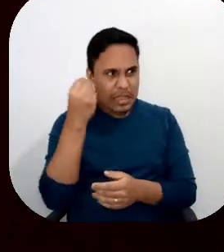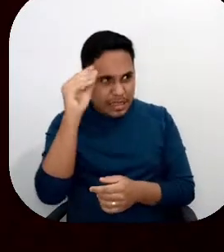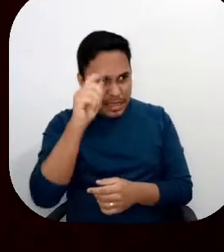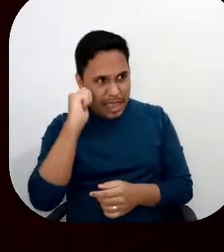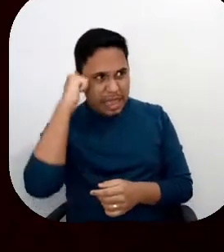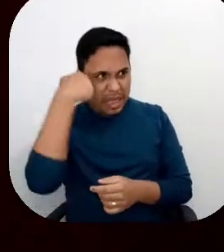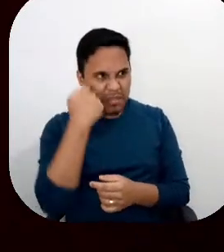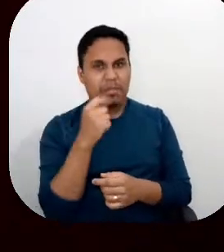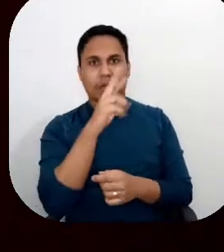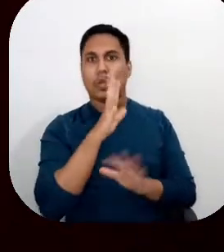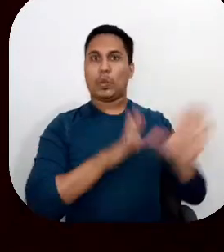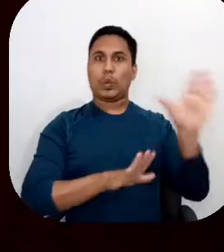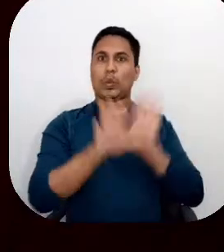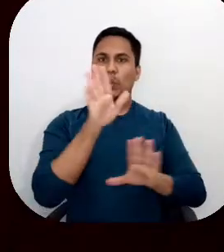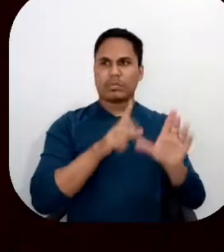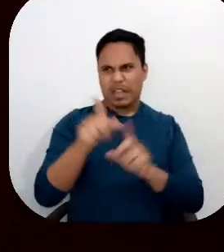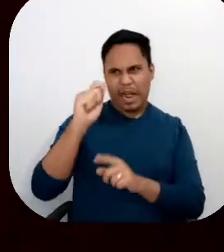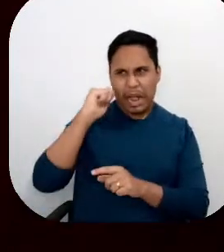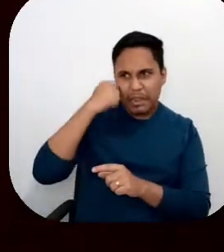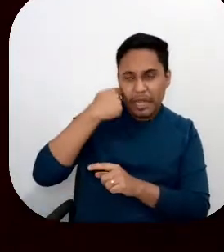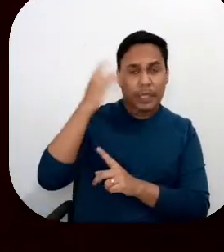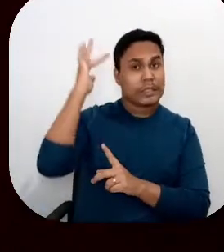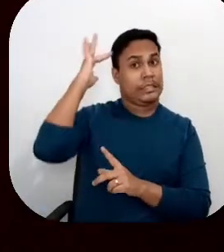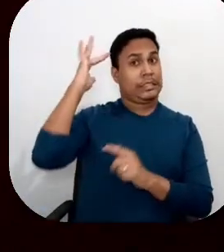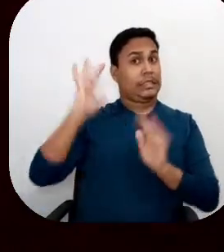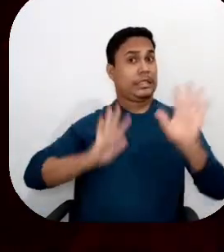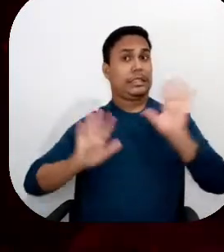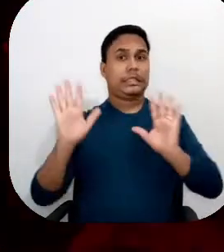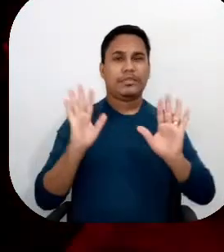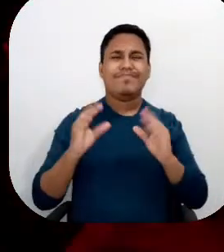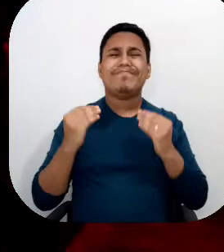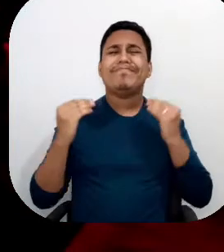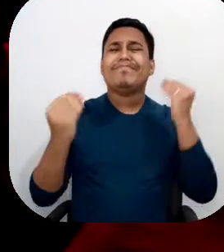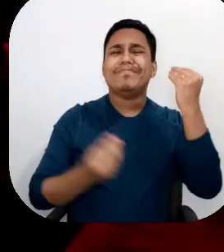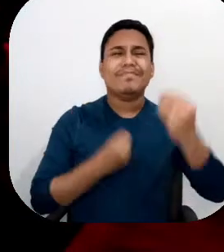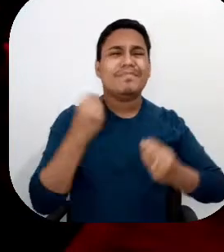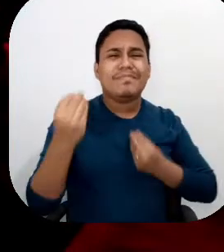Suspeito. Suspeita, suspeita.